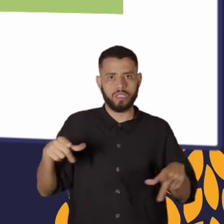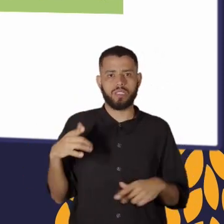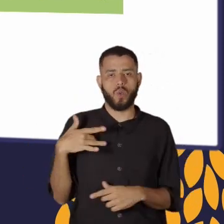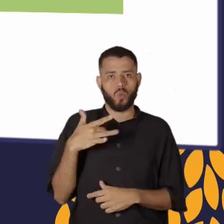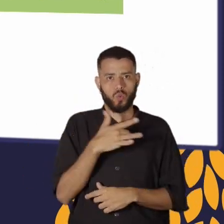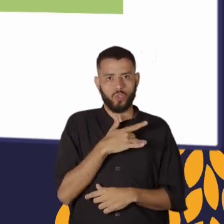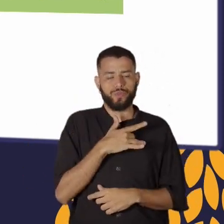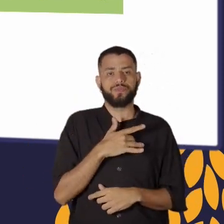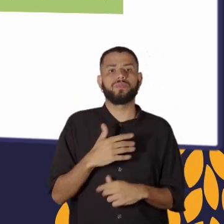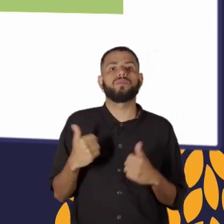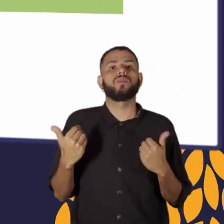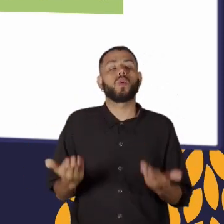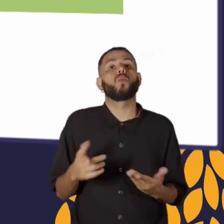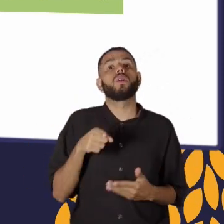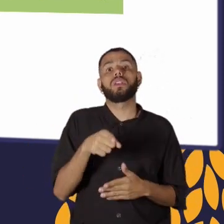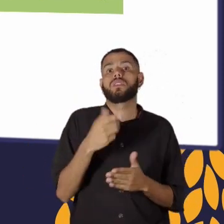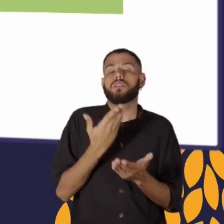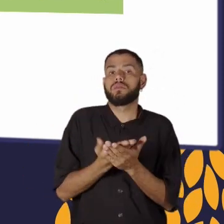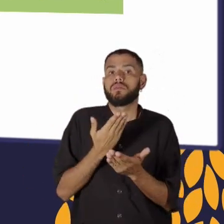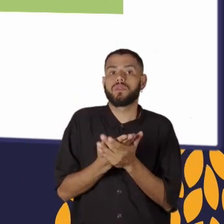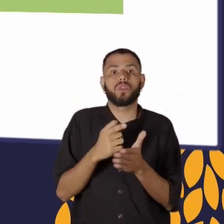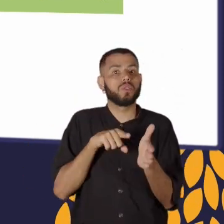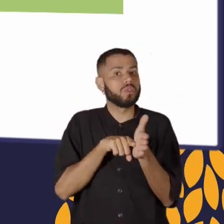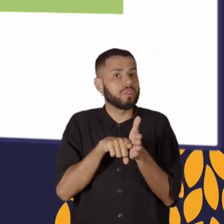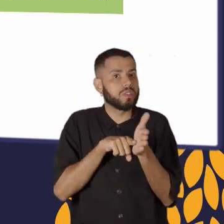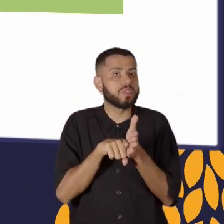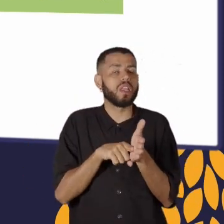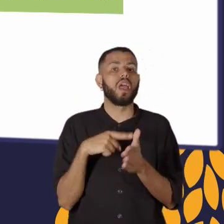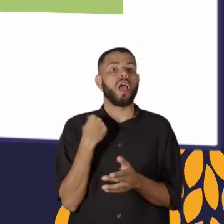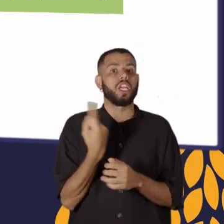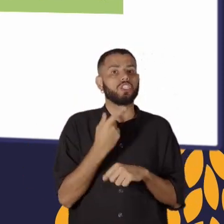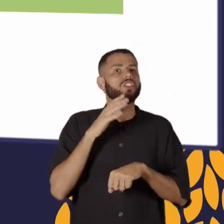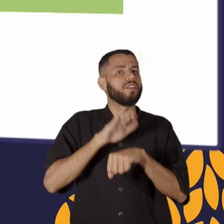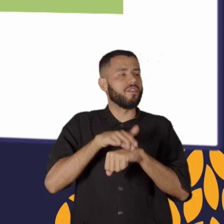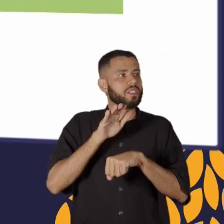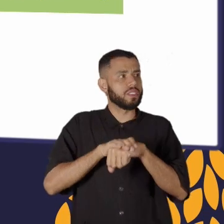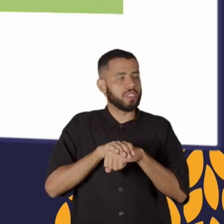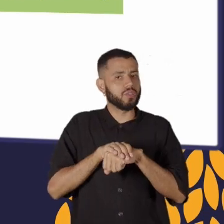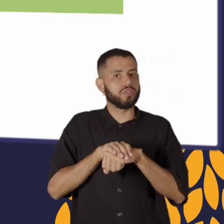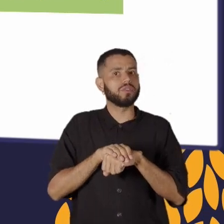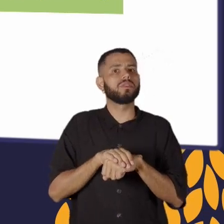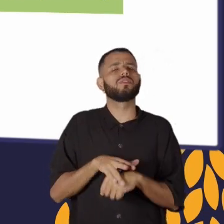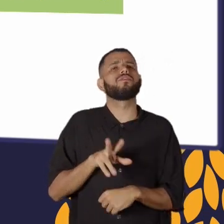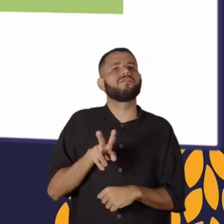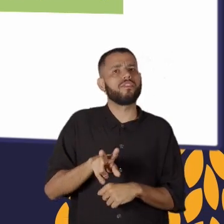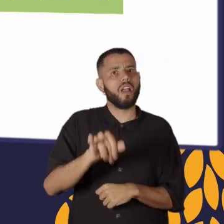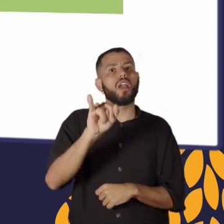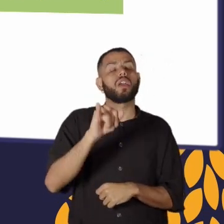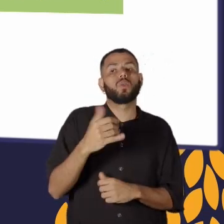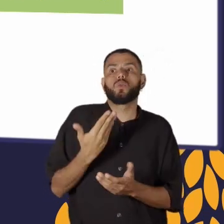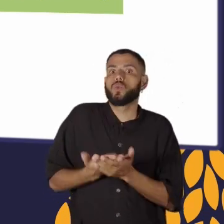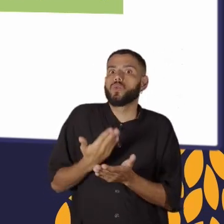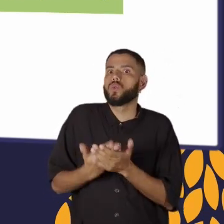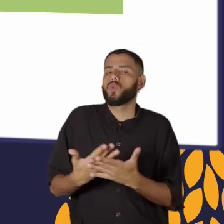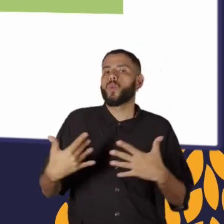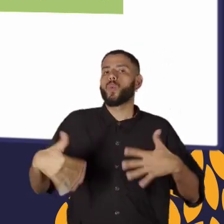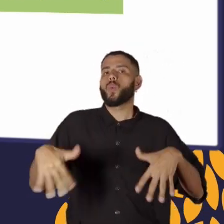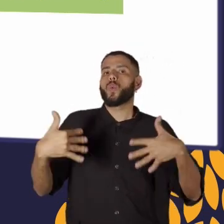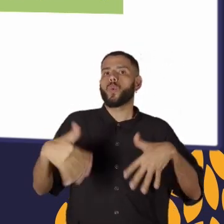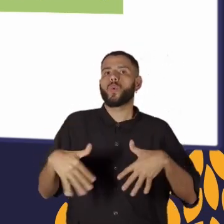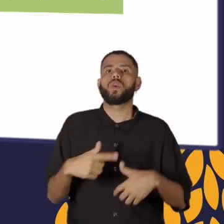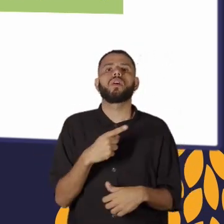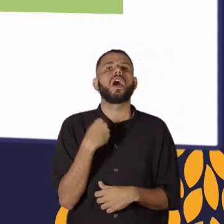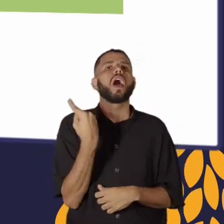esse é um estudo que a gente está fazendo, vai ser um estudo grande para a gente